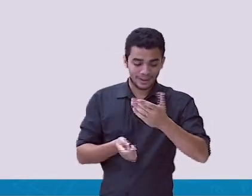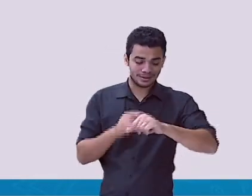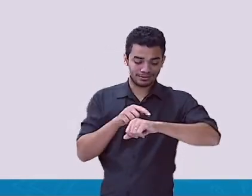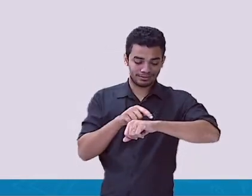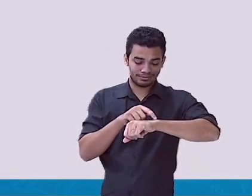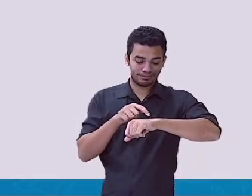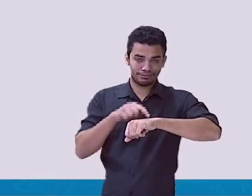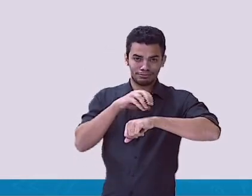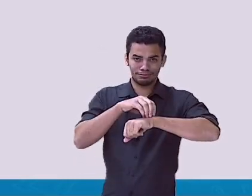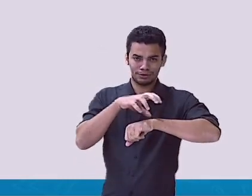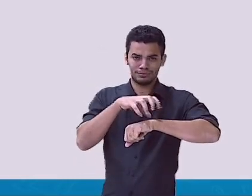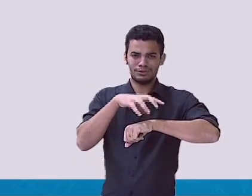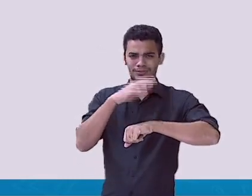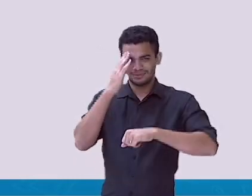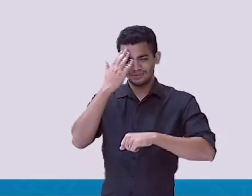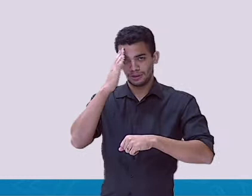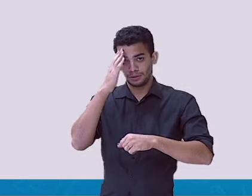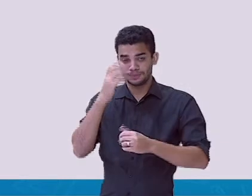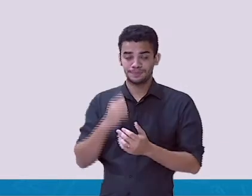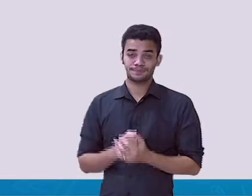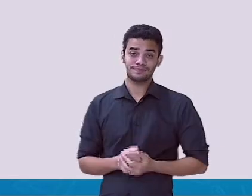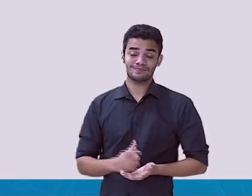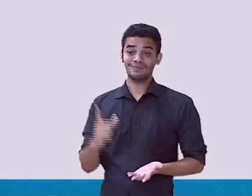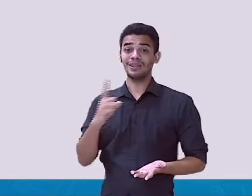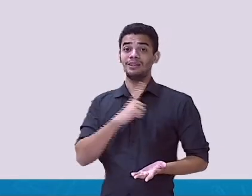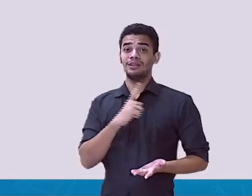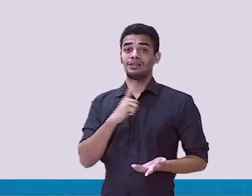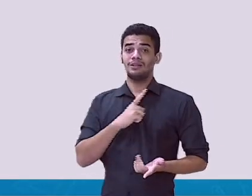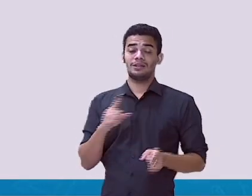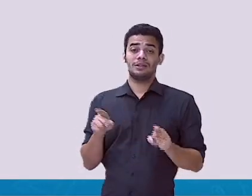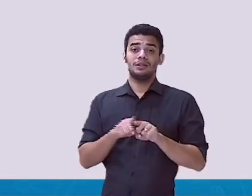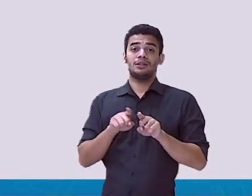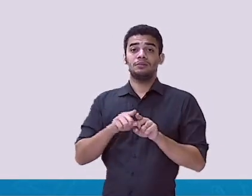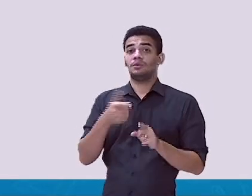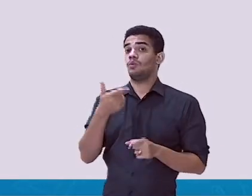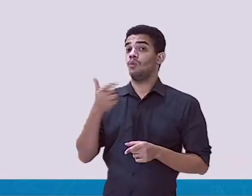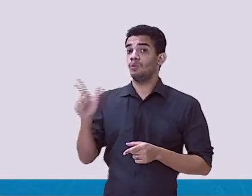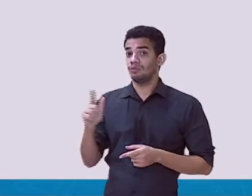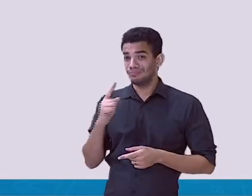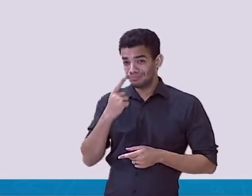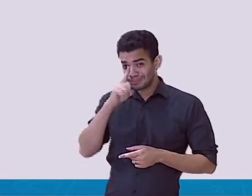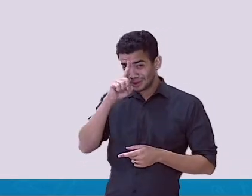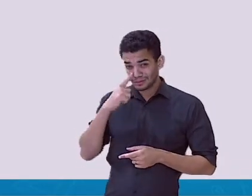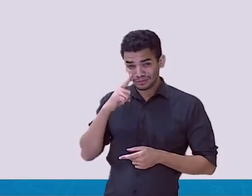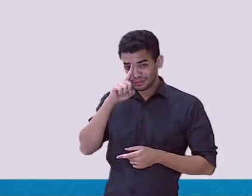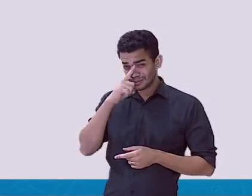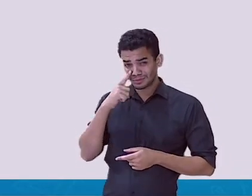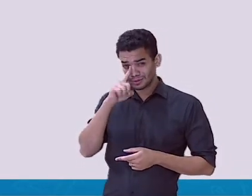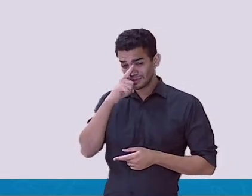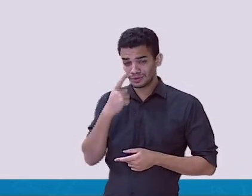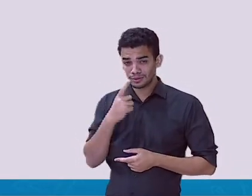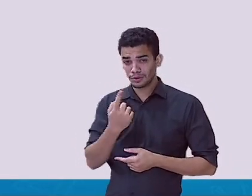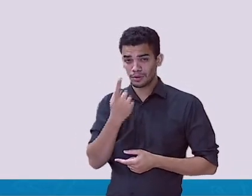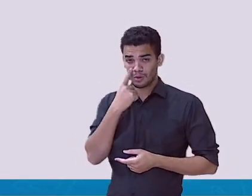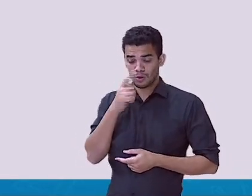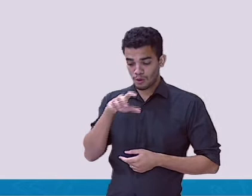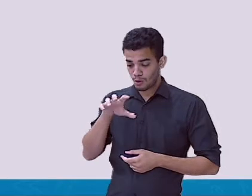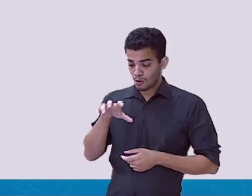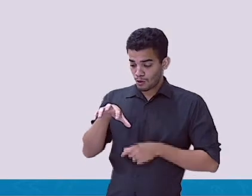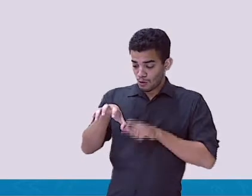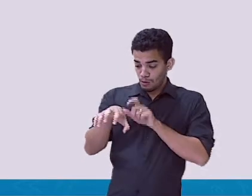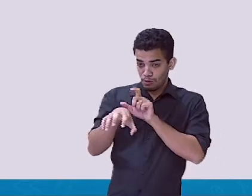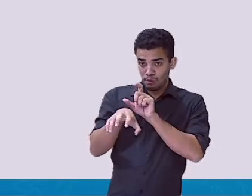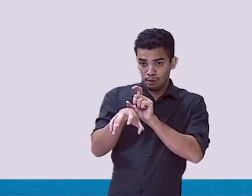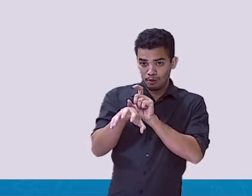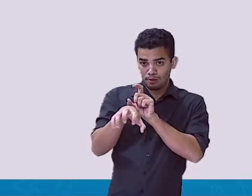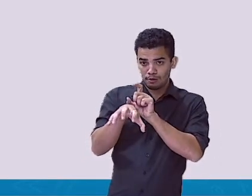Os escorpiões, gente, eles também têm um veneno que pode chegar até a causar